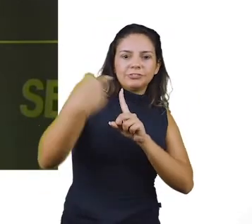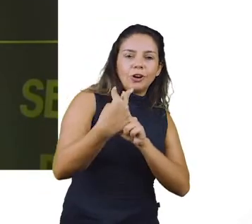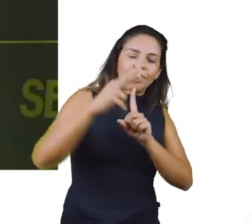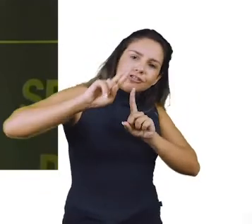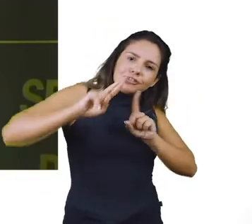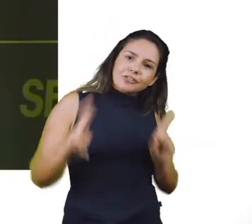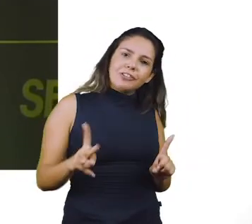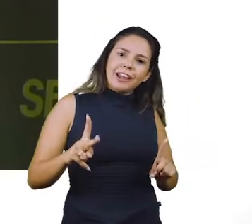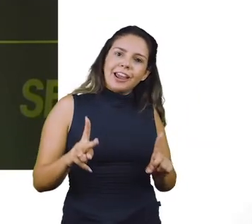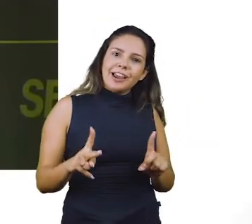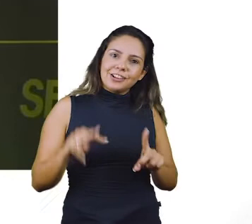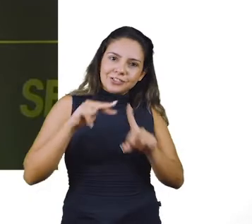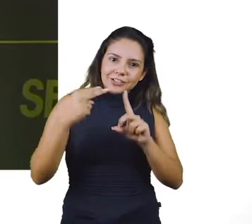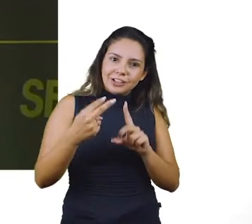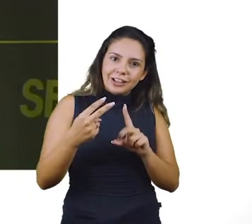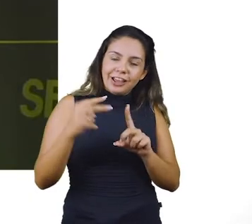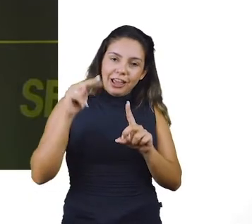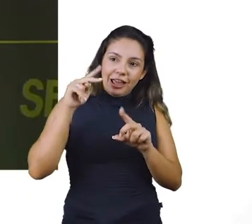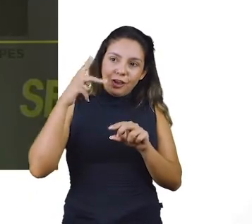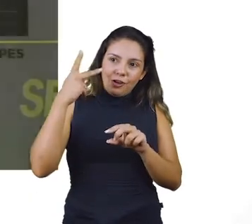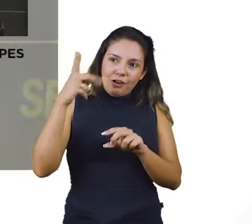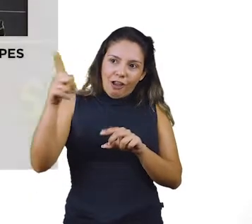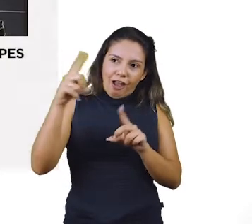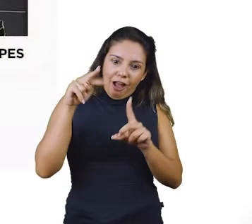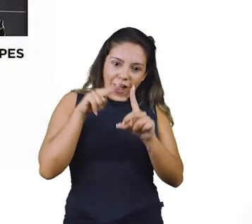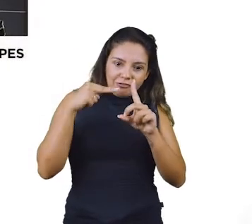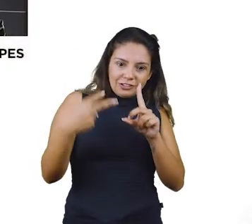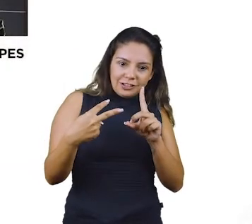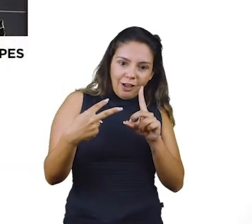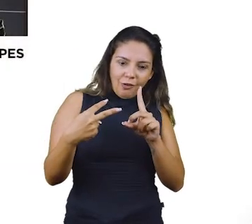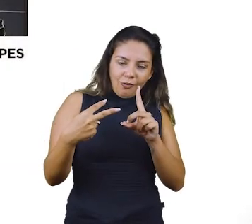que enriqueceram muito os meus romances.